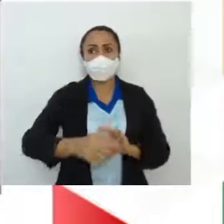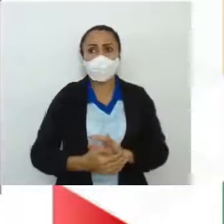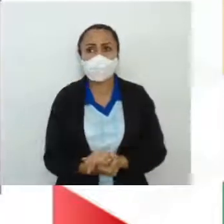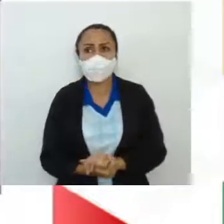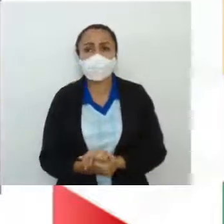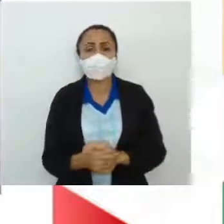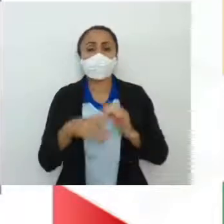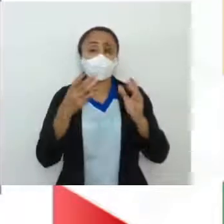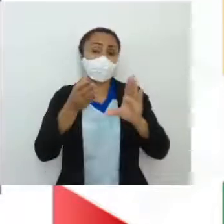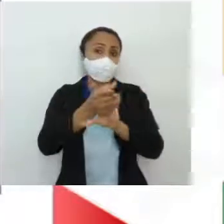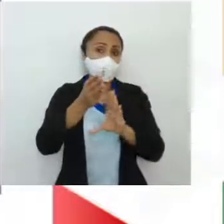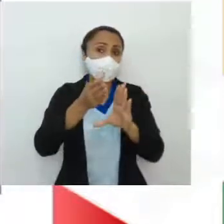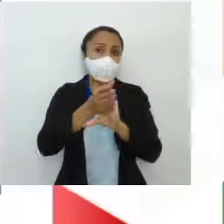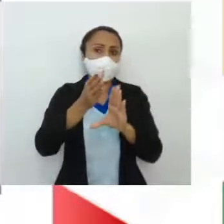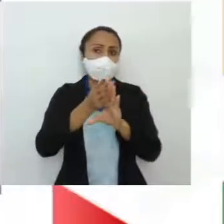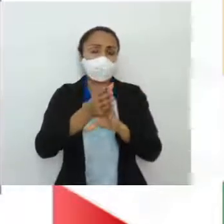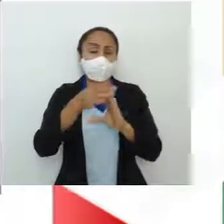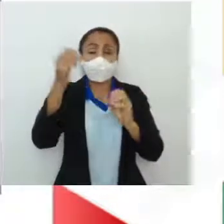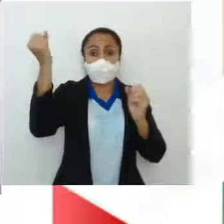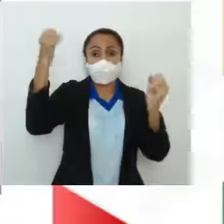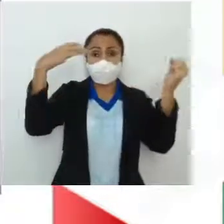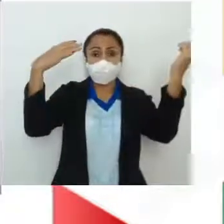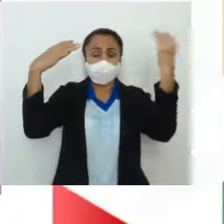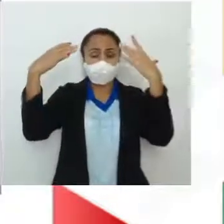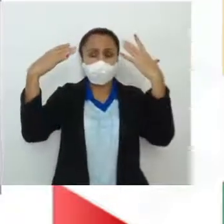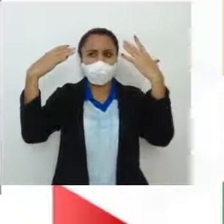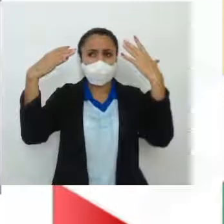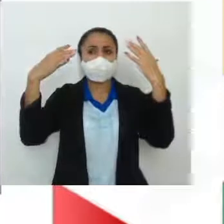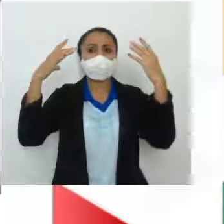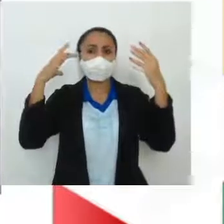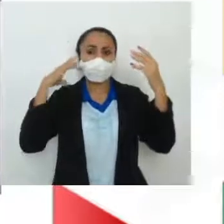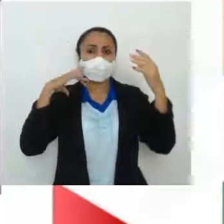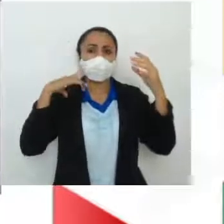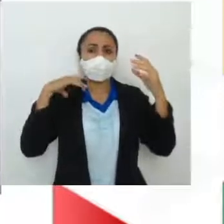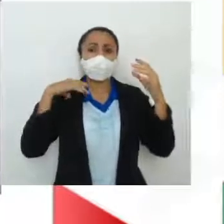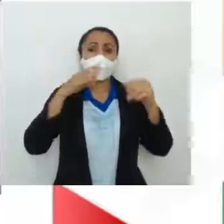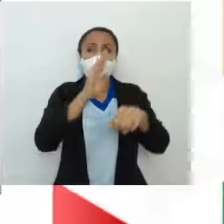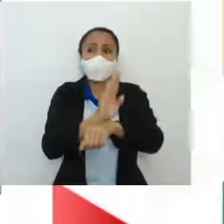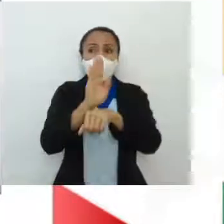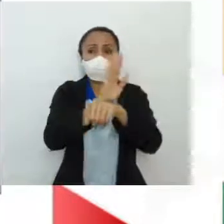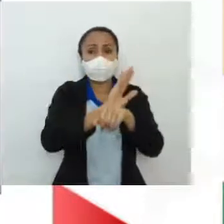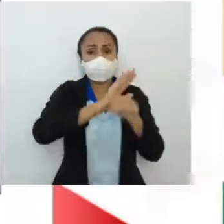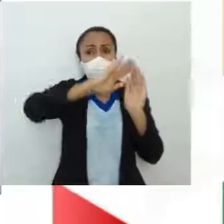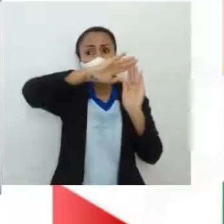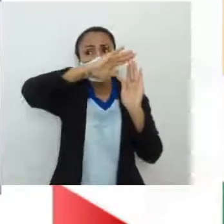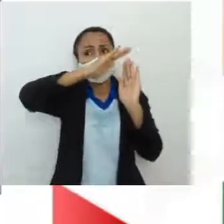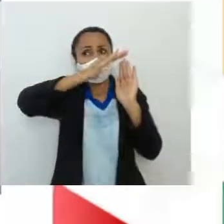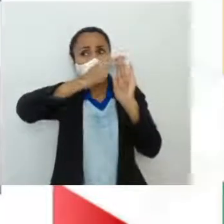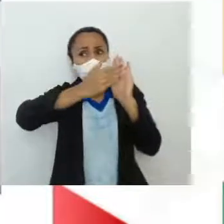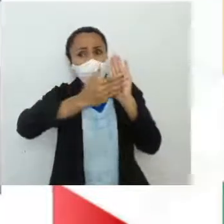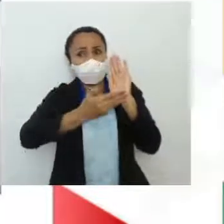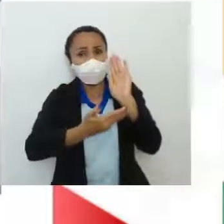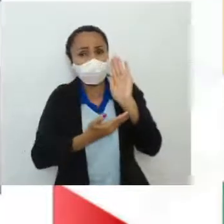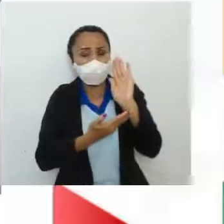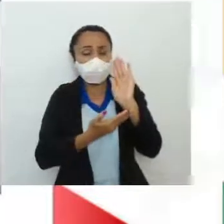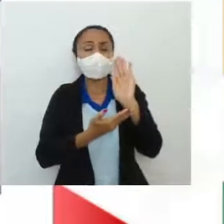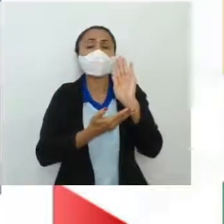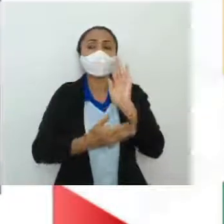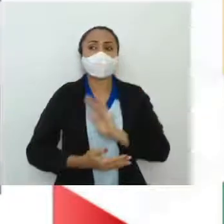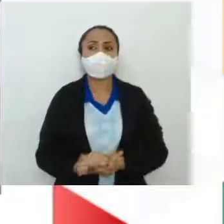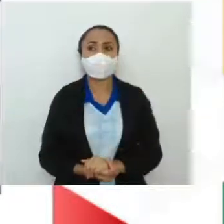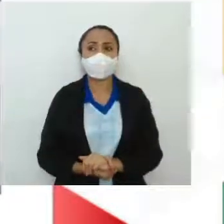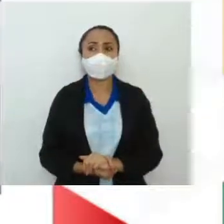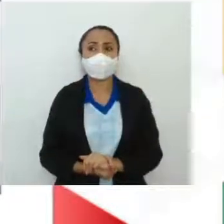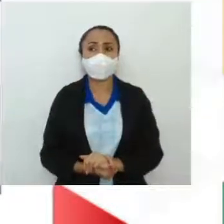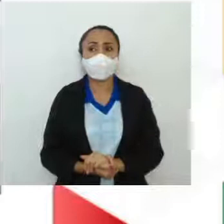luz até a retina. Ele vai estar cercado ali por fluidos na parte anterior e posterior. Na